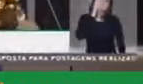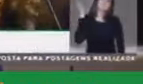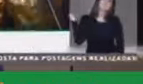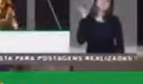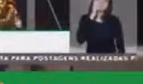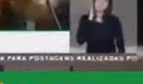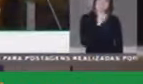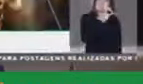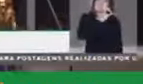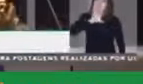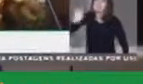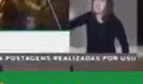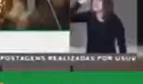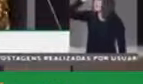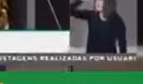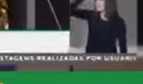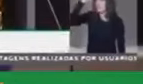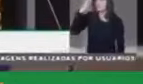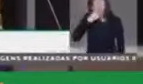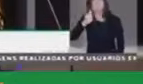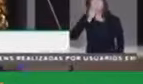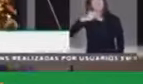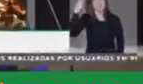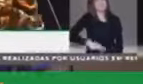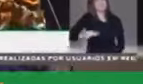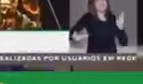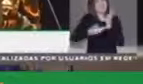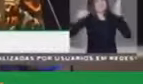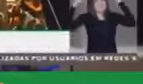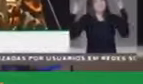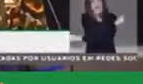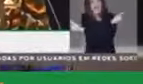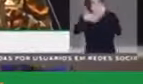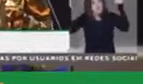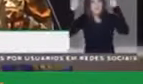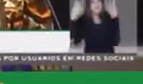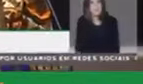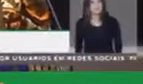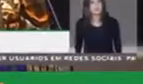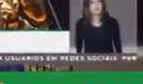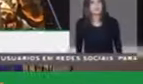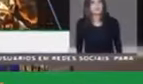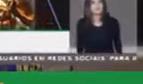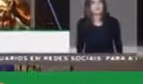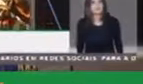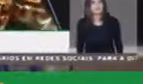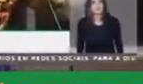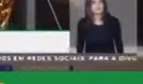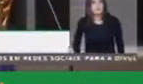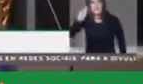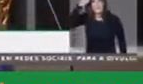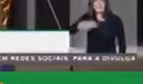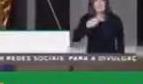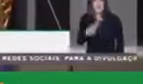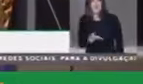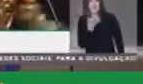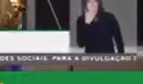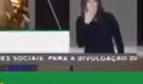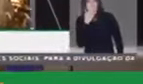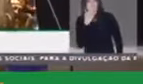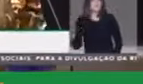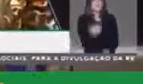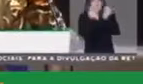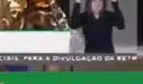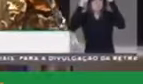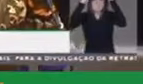de cada um, negros e negras dessa casa, mesmo aqueles que não se manifestaram. Pode ter a